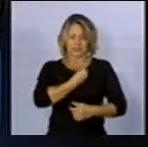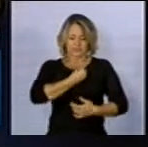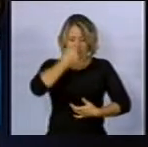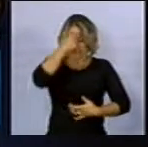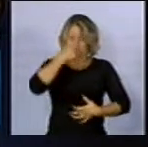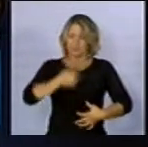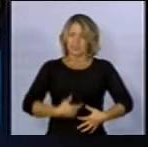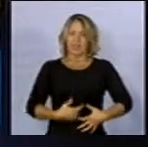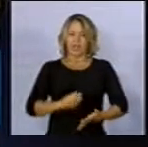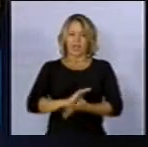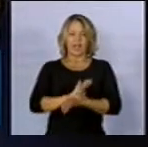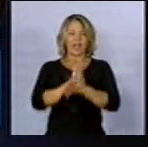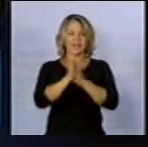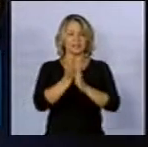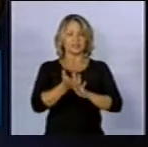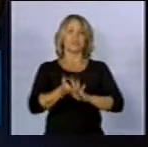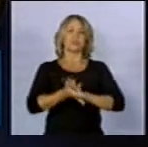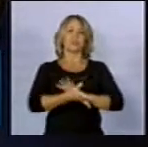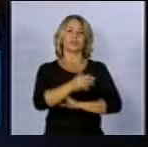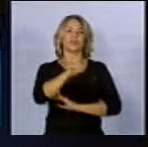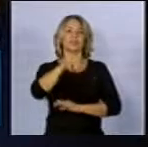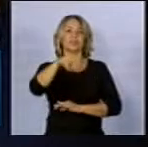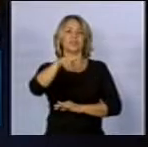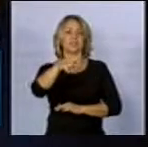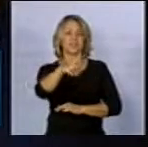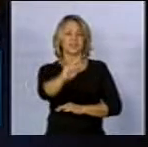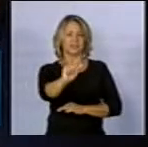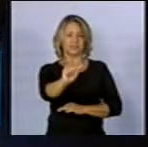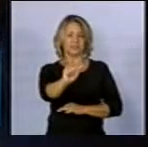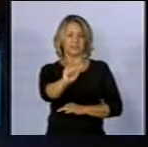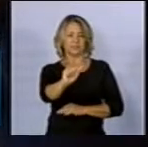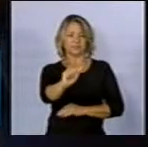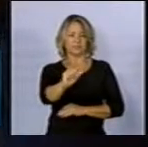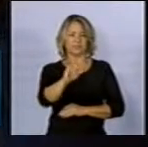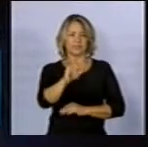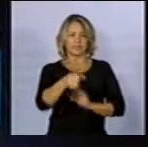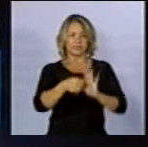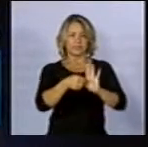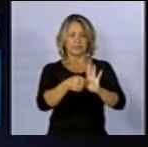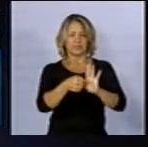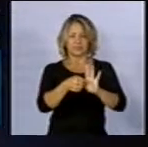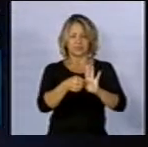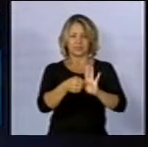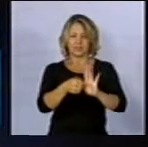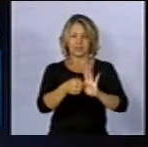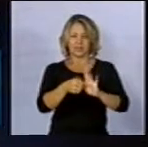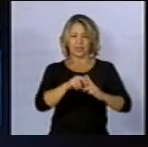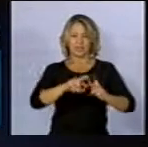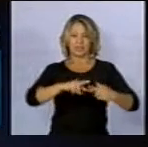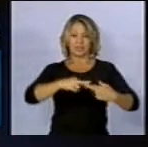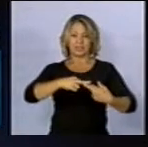do DNA quando exposto eh de forma